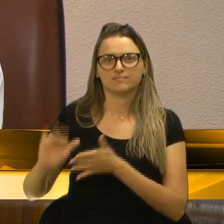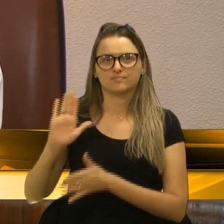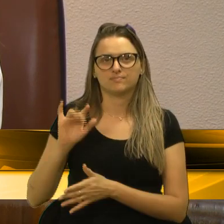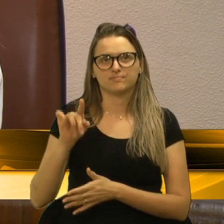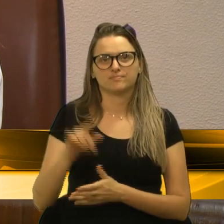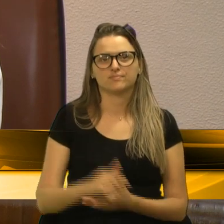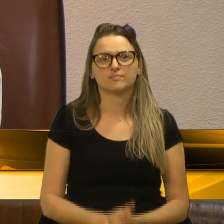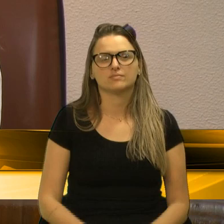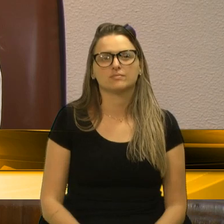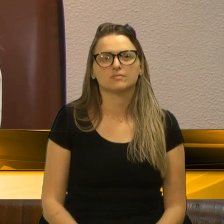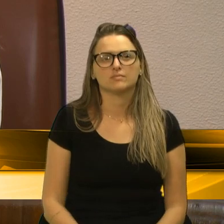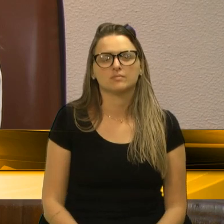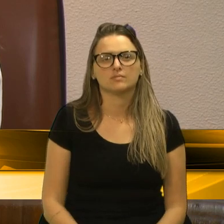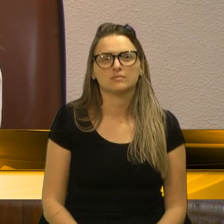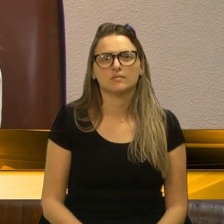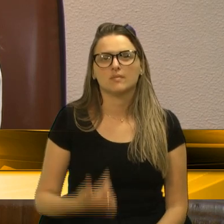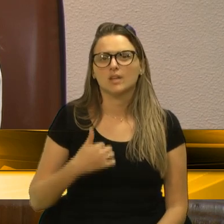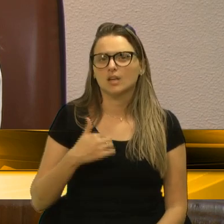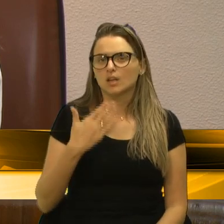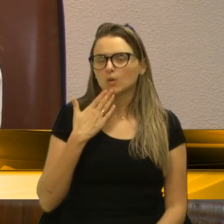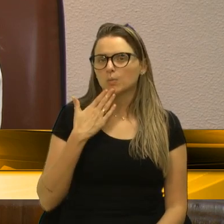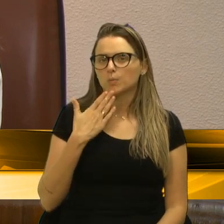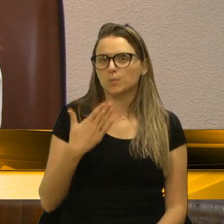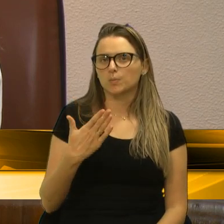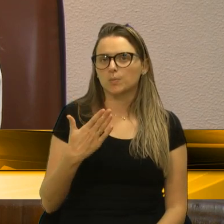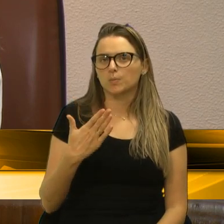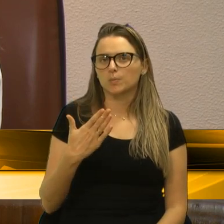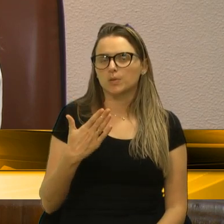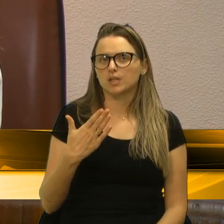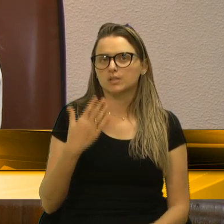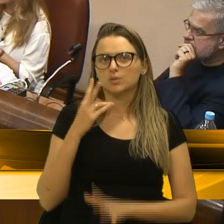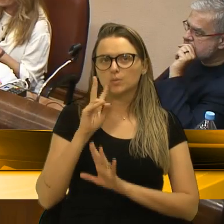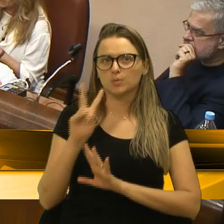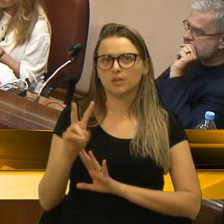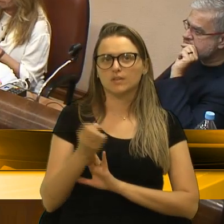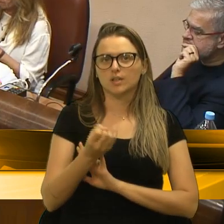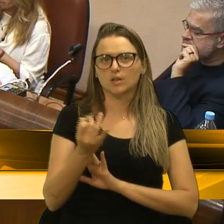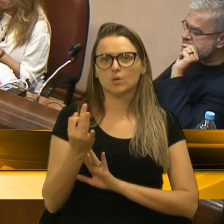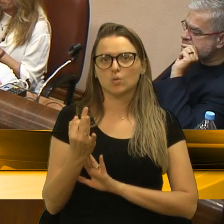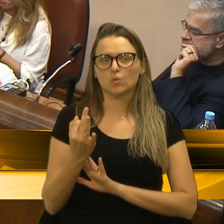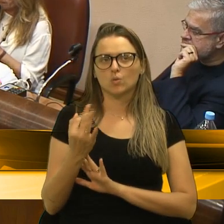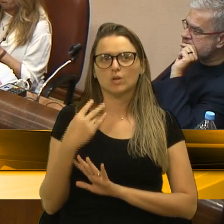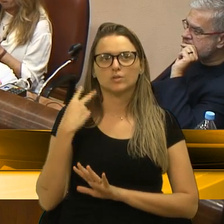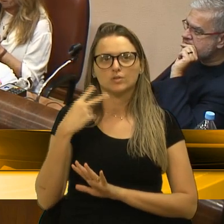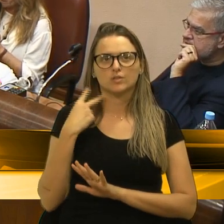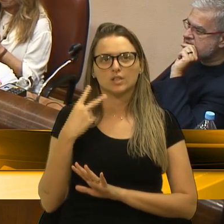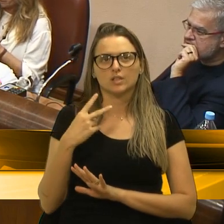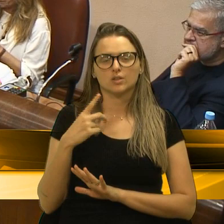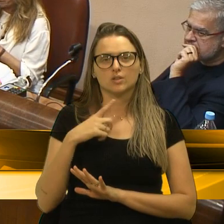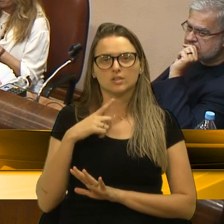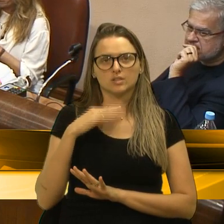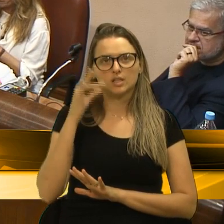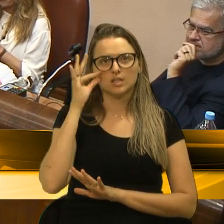presidente. Eu solicito a verificação de quórum, por favor, da lista de